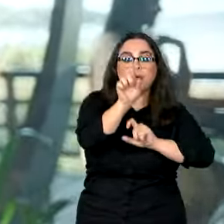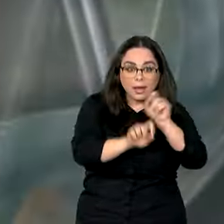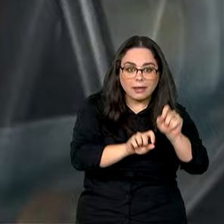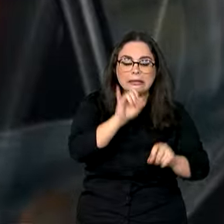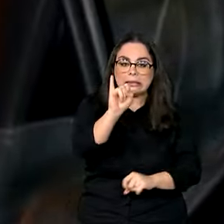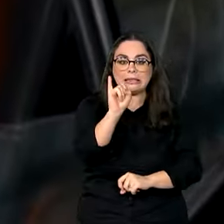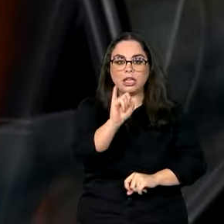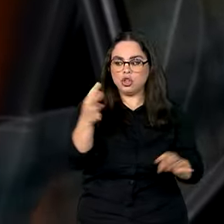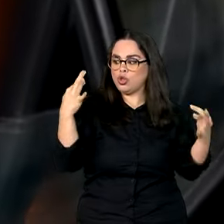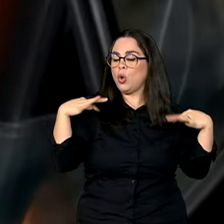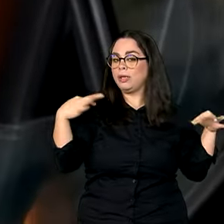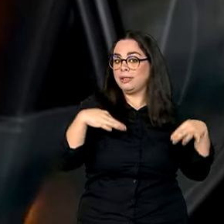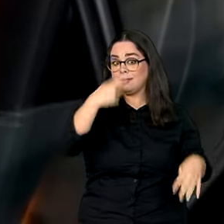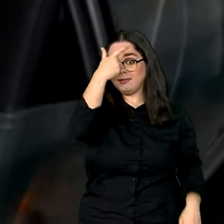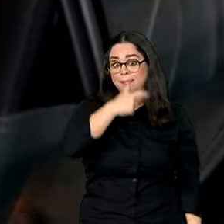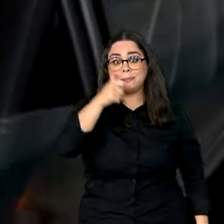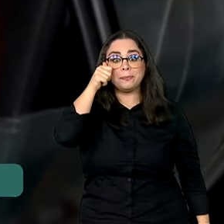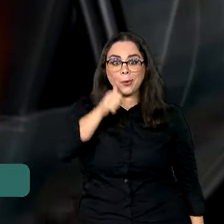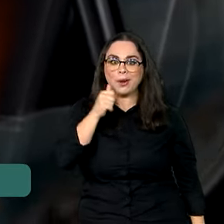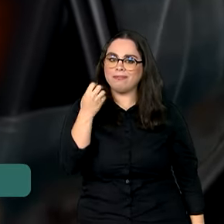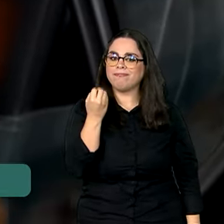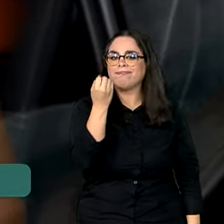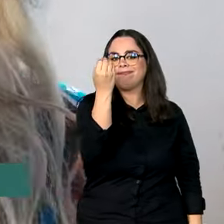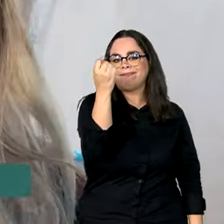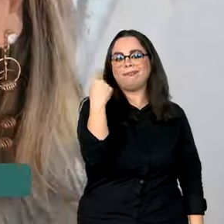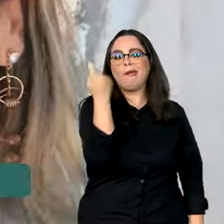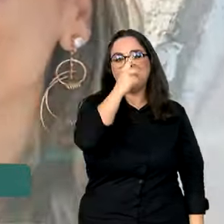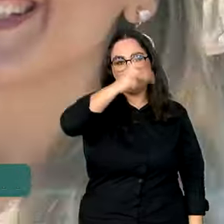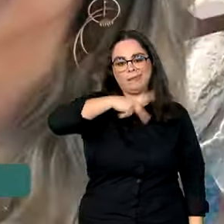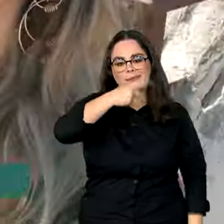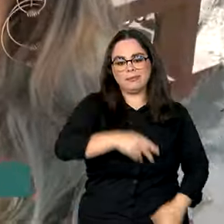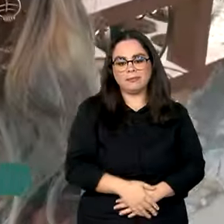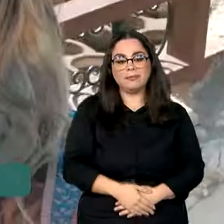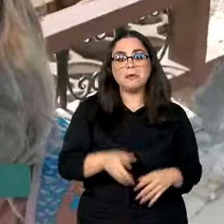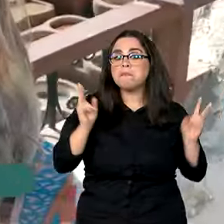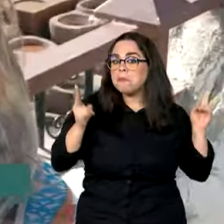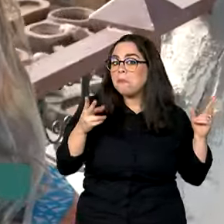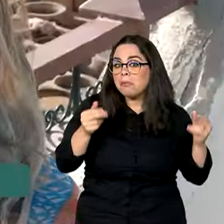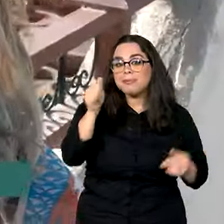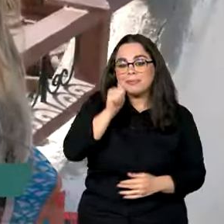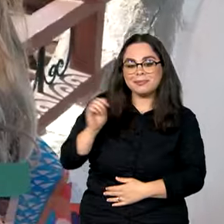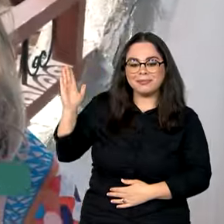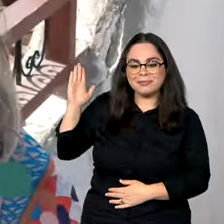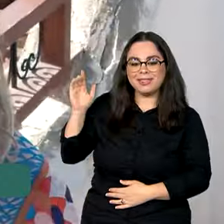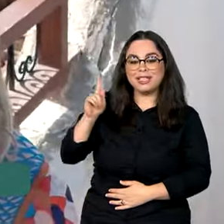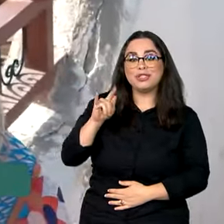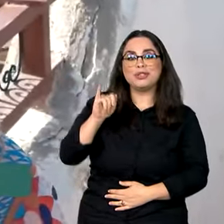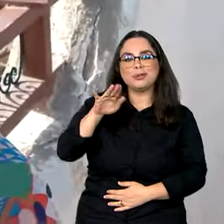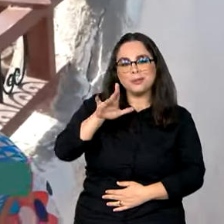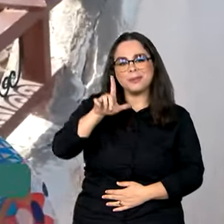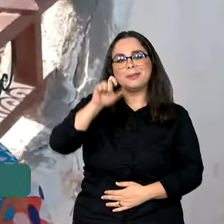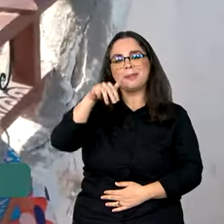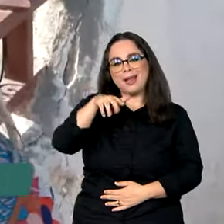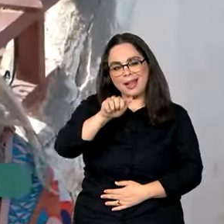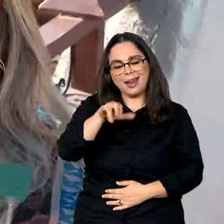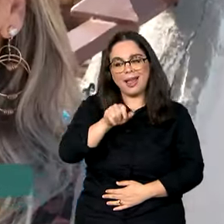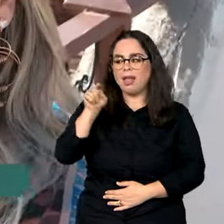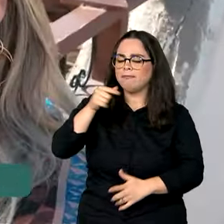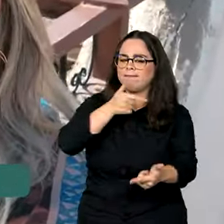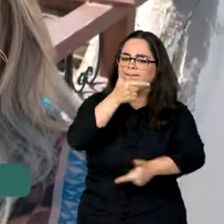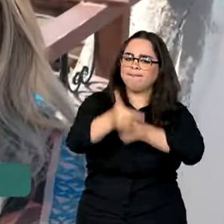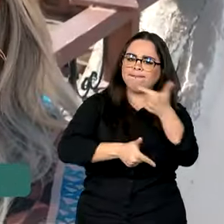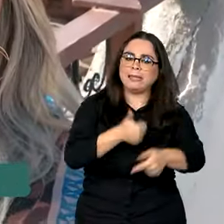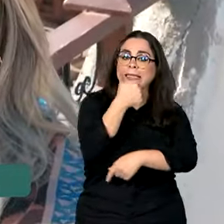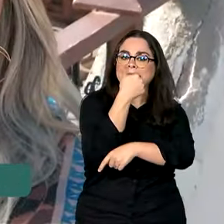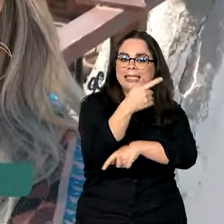se o turista for uma mulher que viaja sozinha. É o caso de Gilcimara Carese. Após trabalhar por